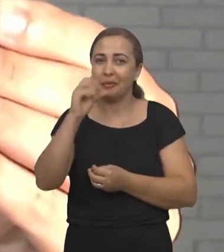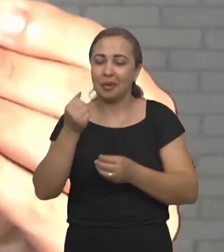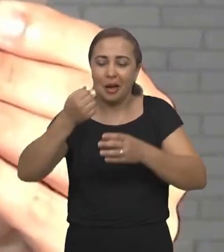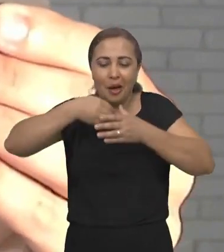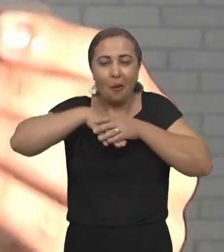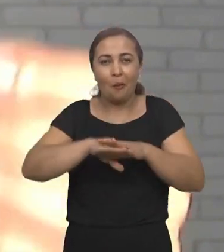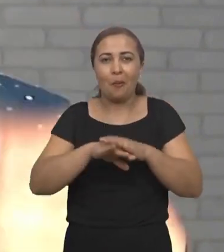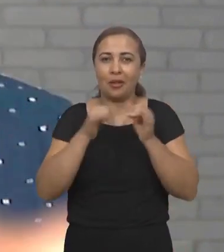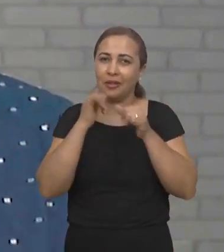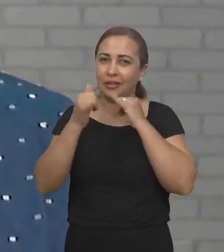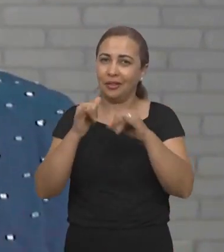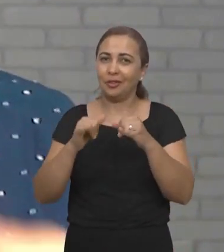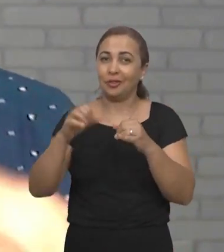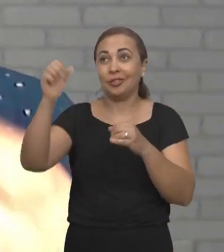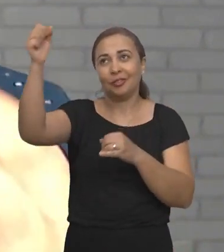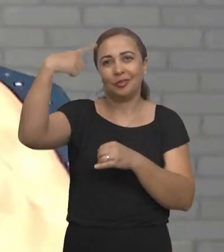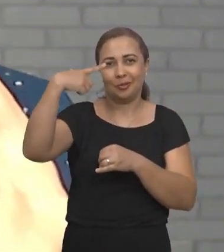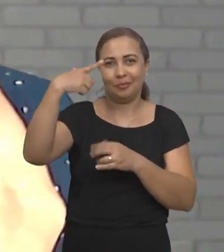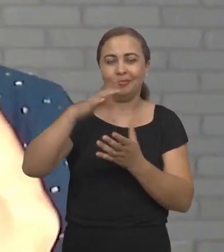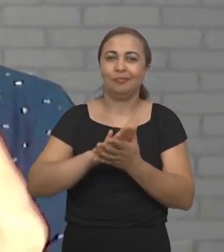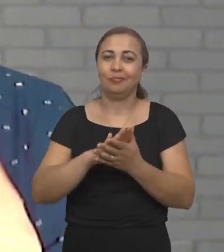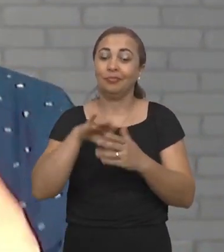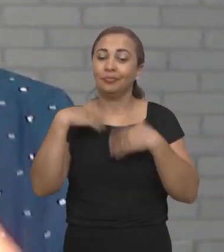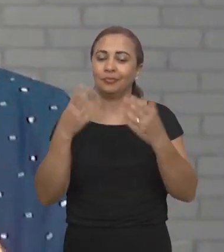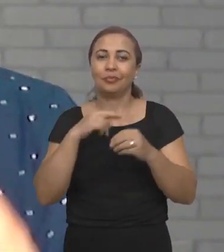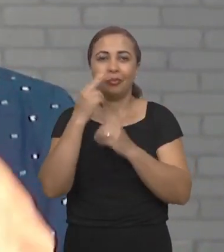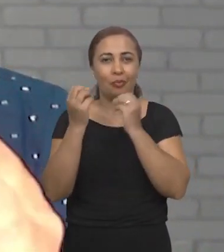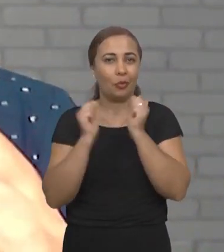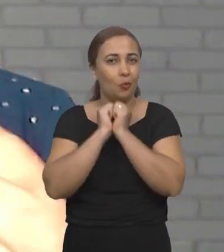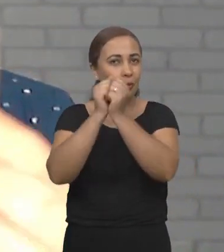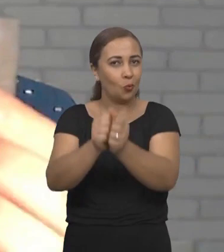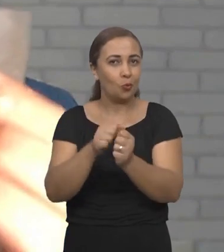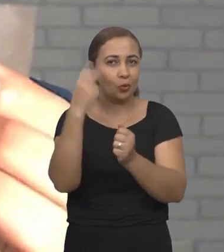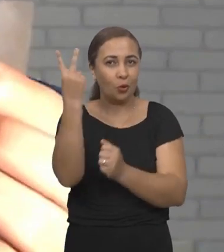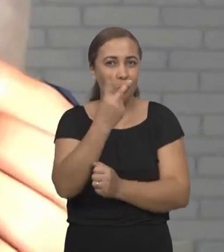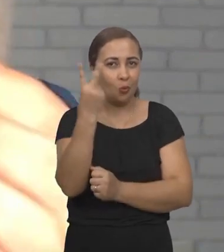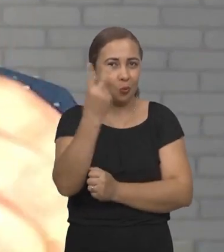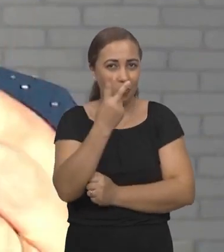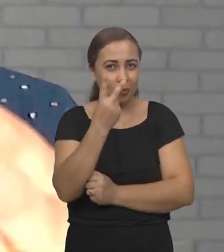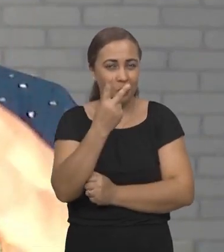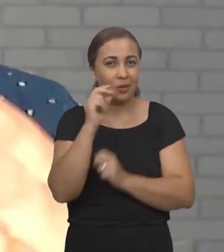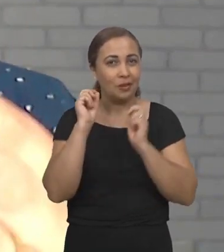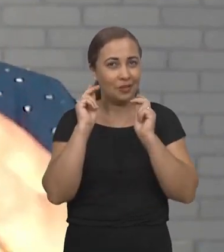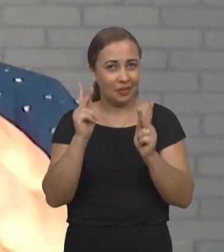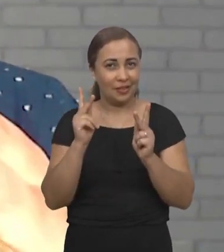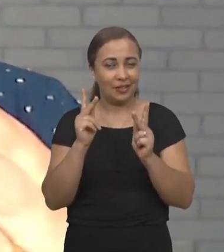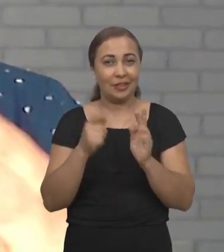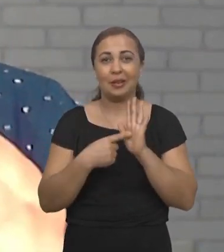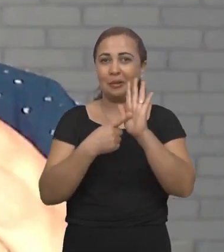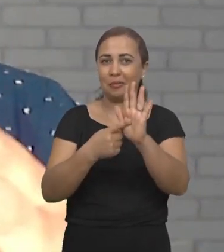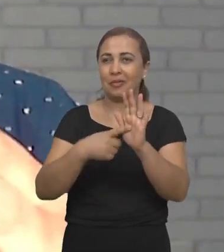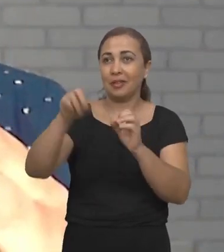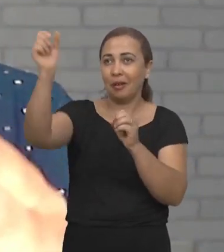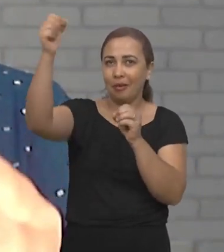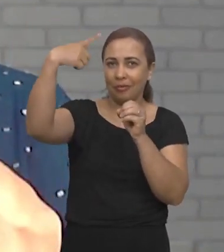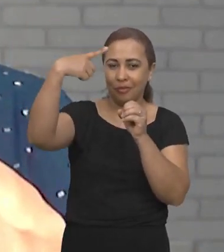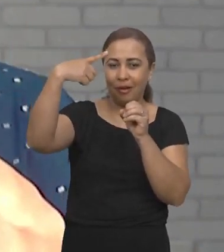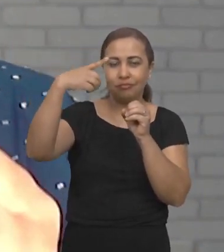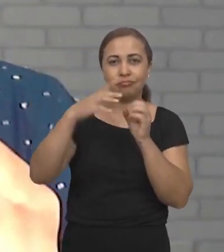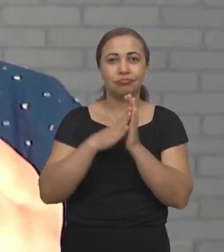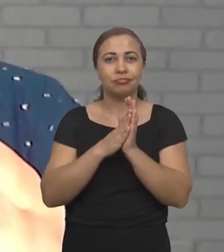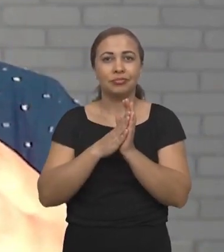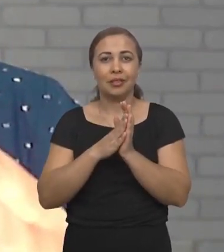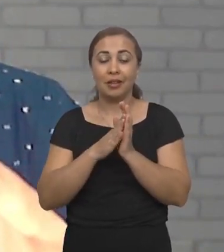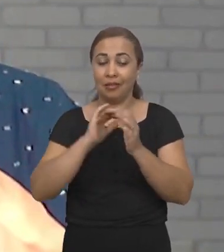armazena energia térmica. Então, quando a gente junta esses dois elementos, ok, e expõe ele ao sol,